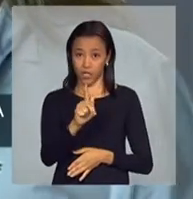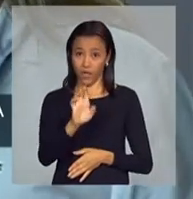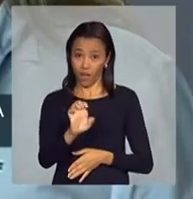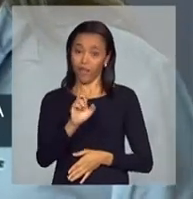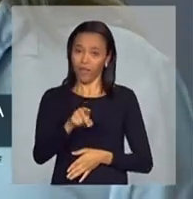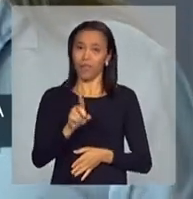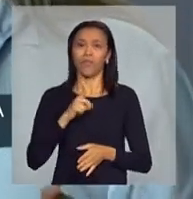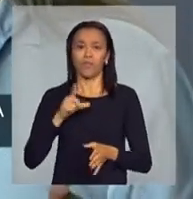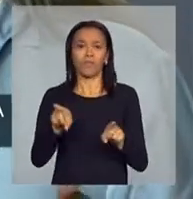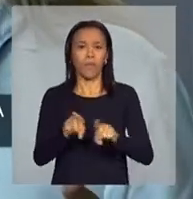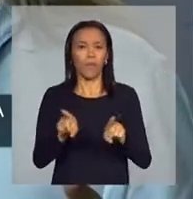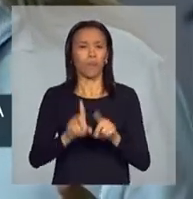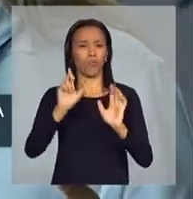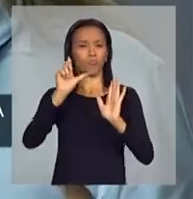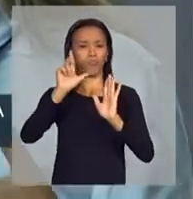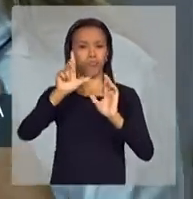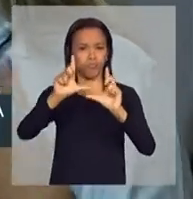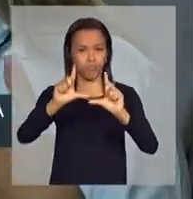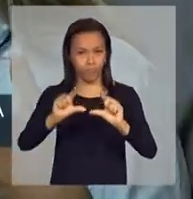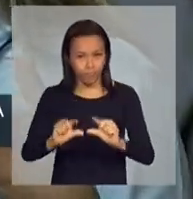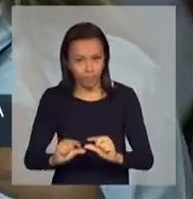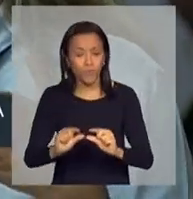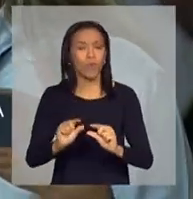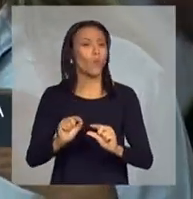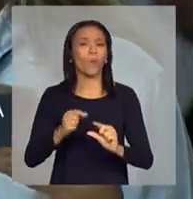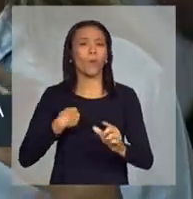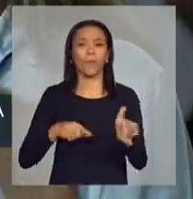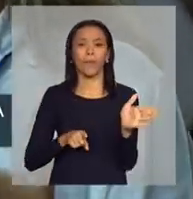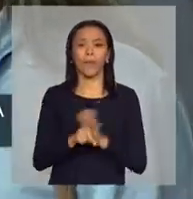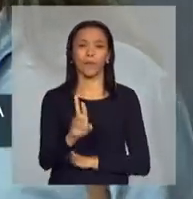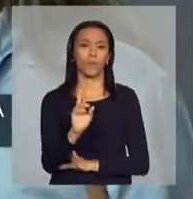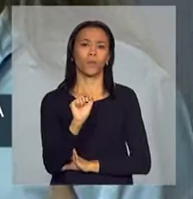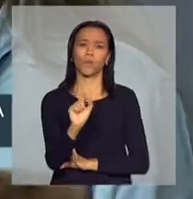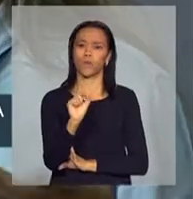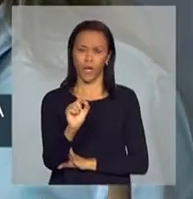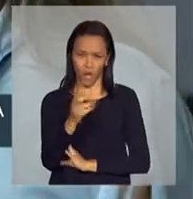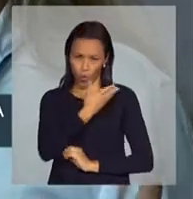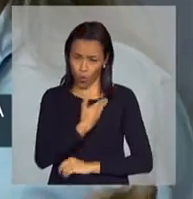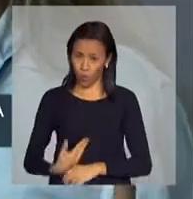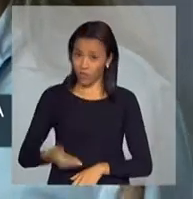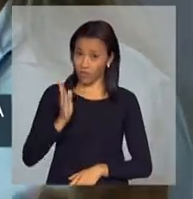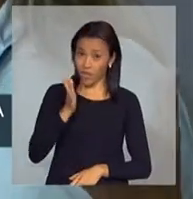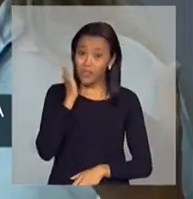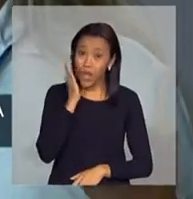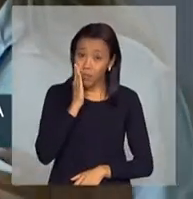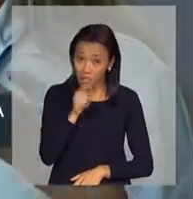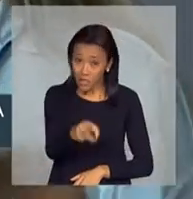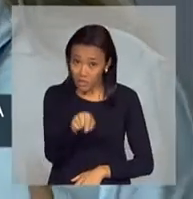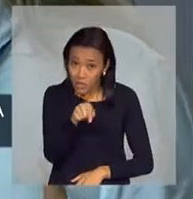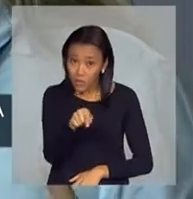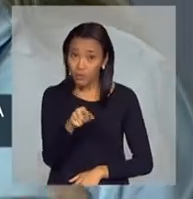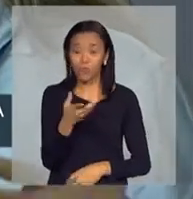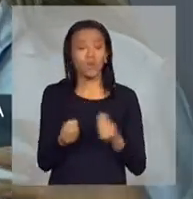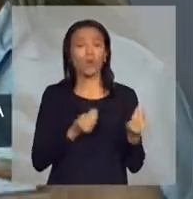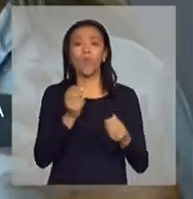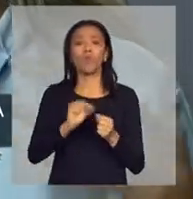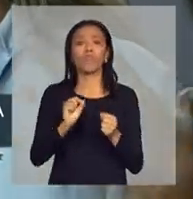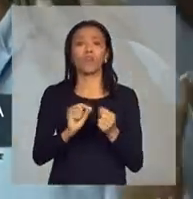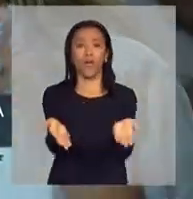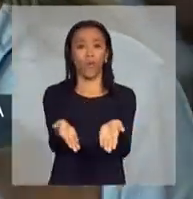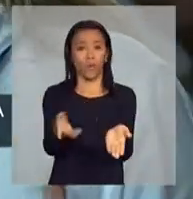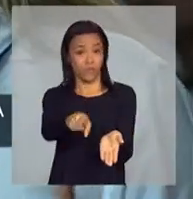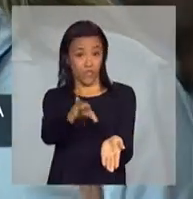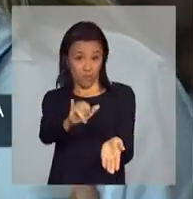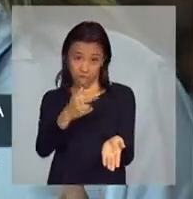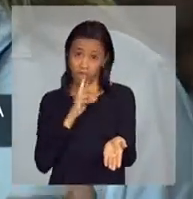desaceleração a minha pergunta é o governo esperava isso Imagino que não e como fica agora O